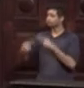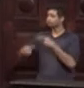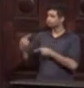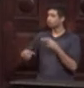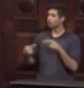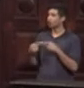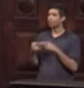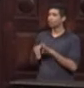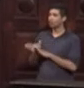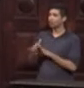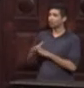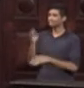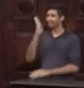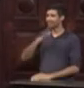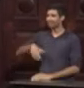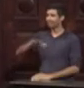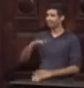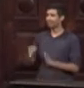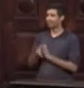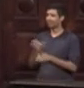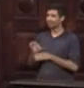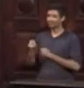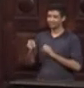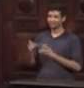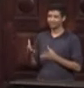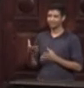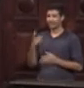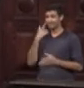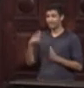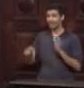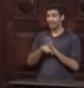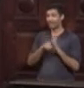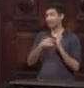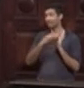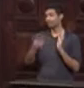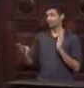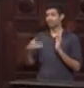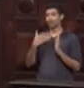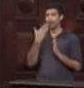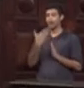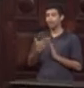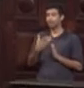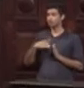Nacional de Educação. A lei federal que entrou em vigor no Brasil é um caso sui generis.